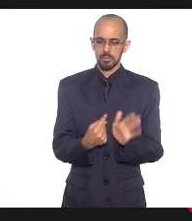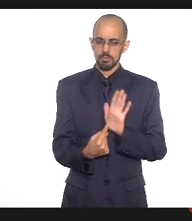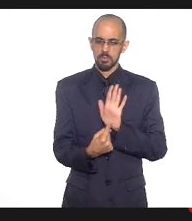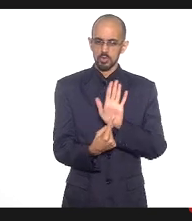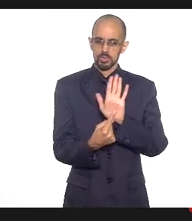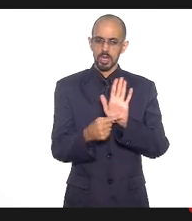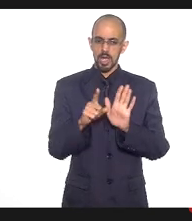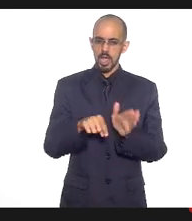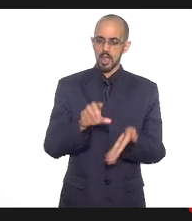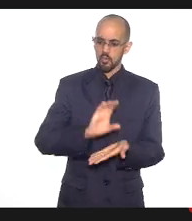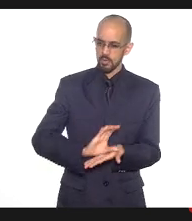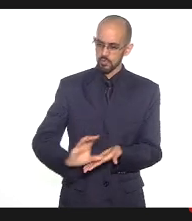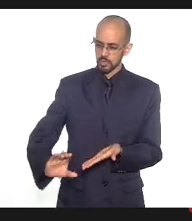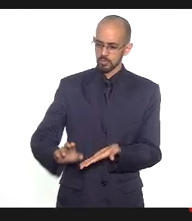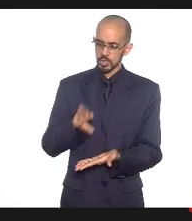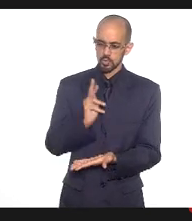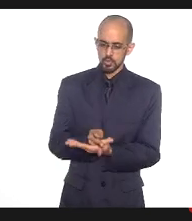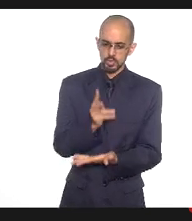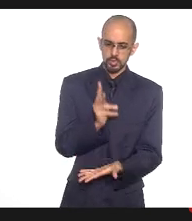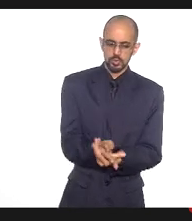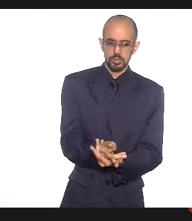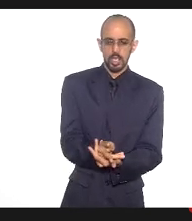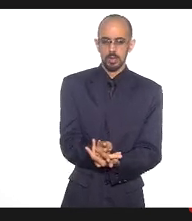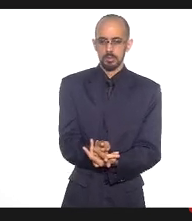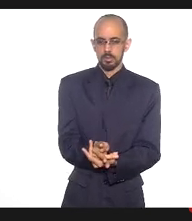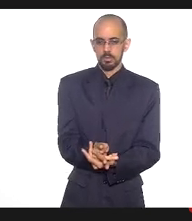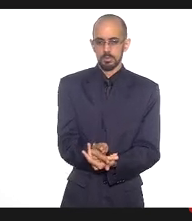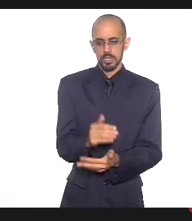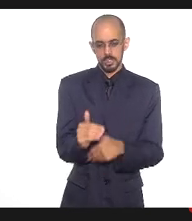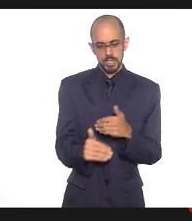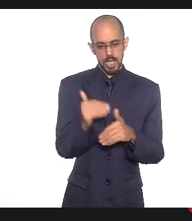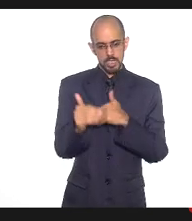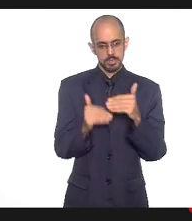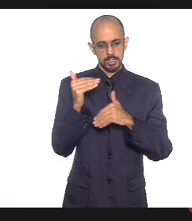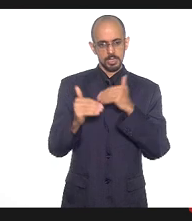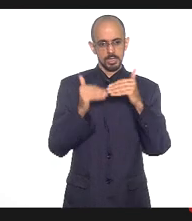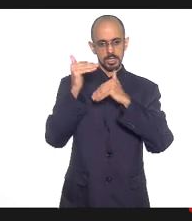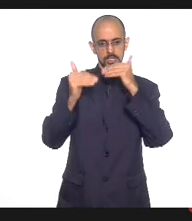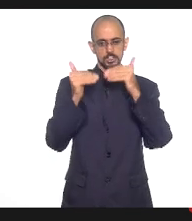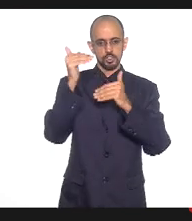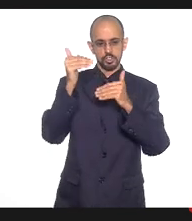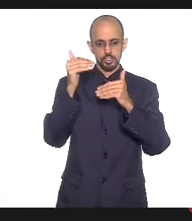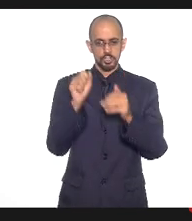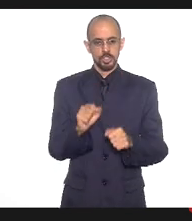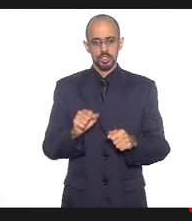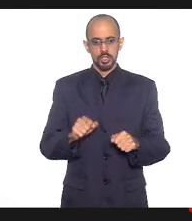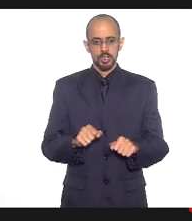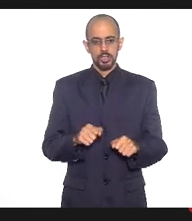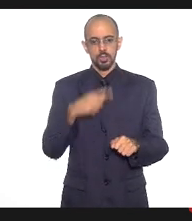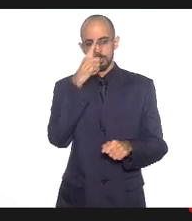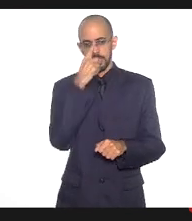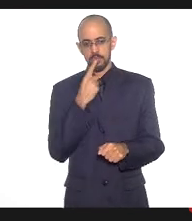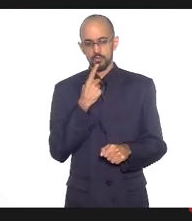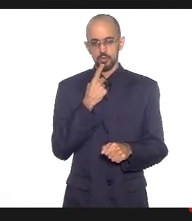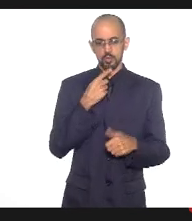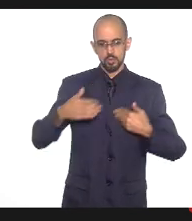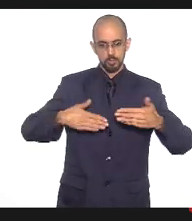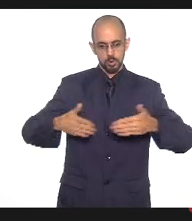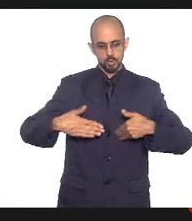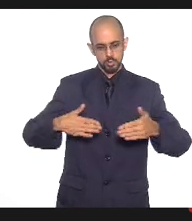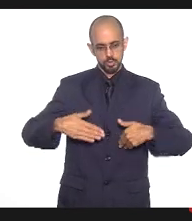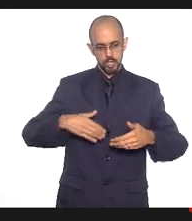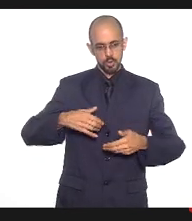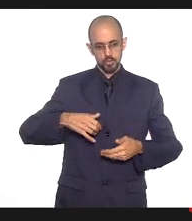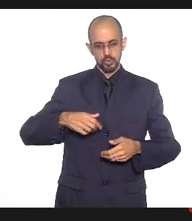no investimento contínuo, gradativo e ascendente dentro da produção, do perfil de produção de óleo e gás natural do